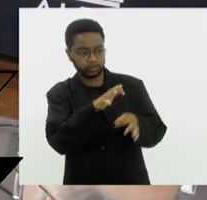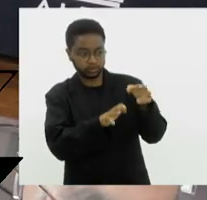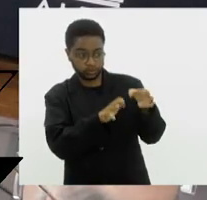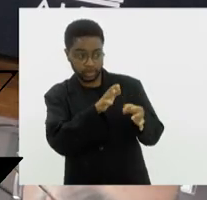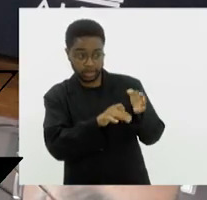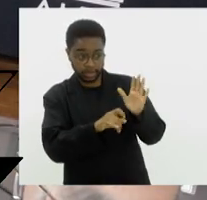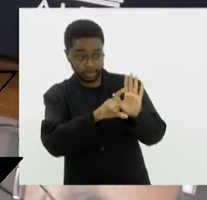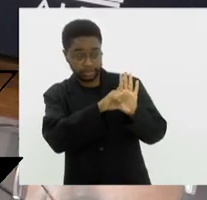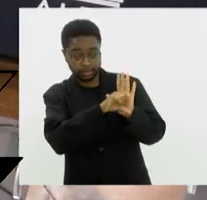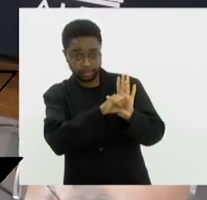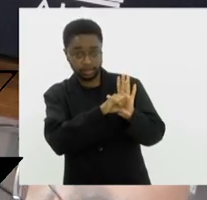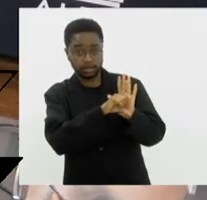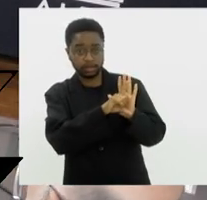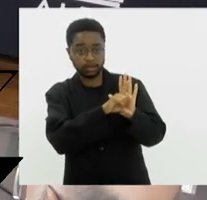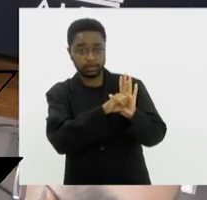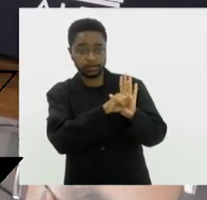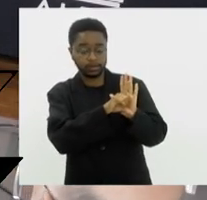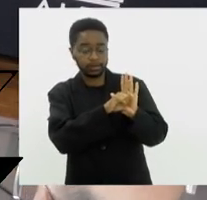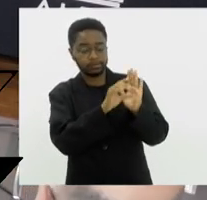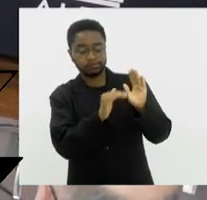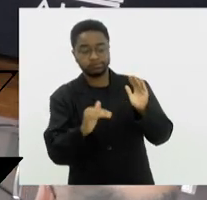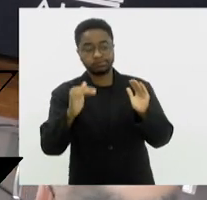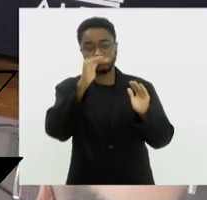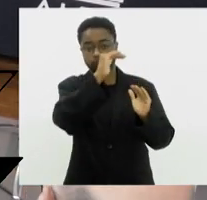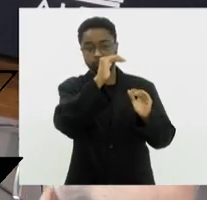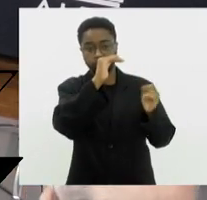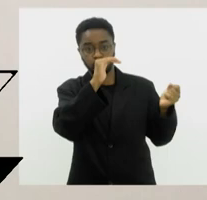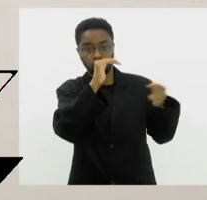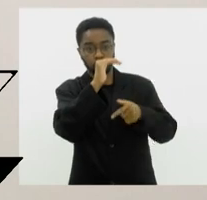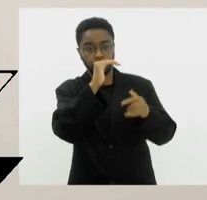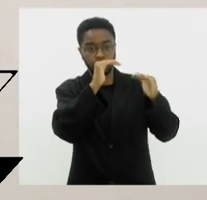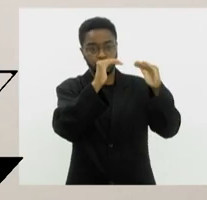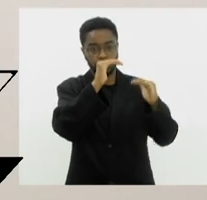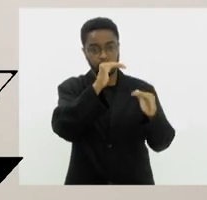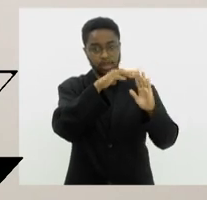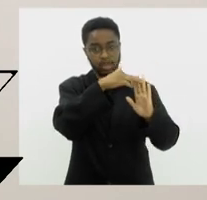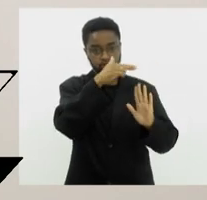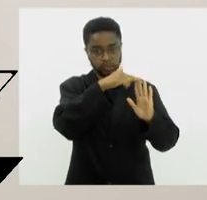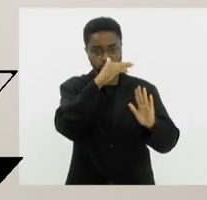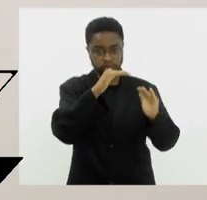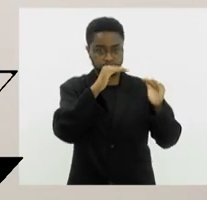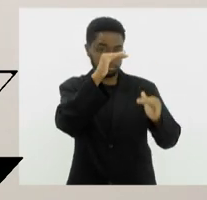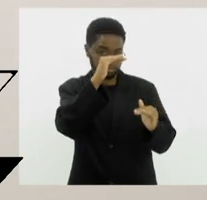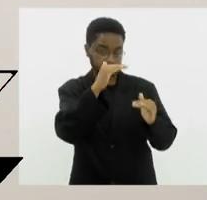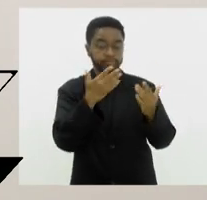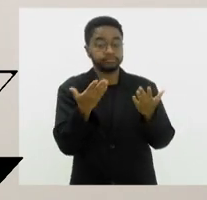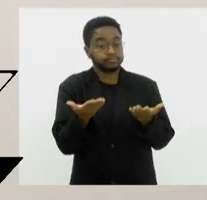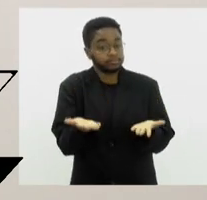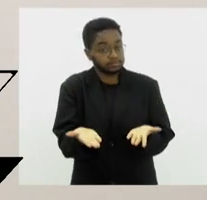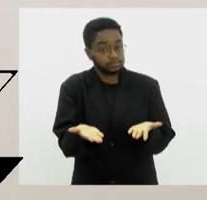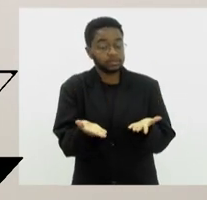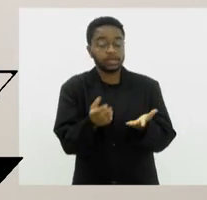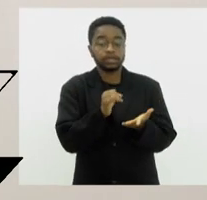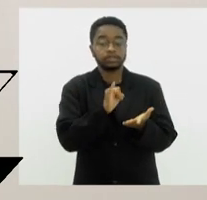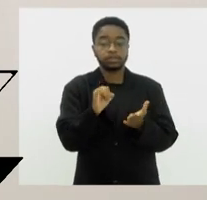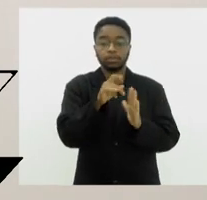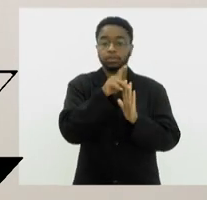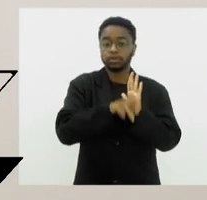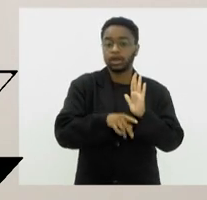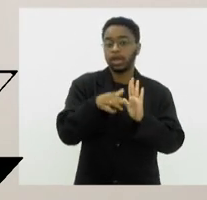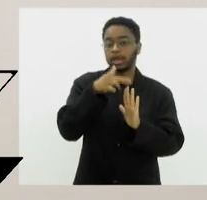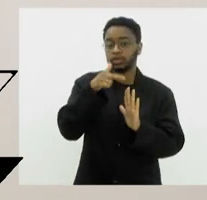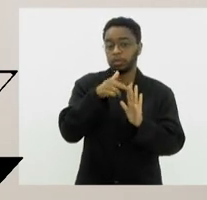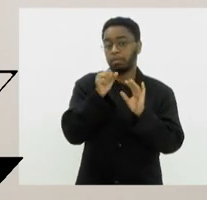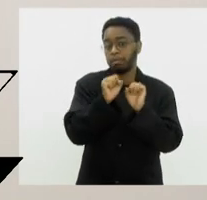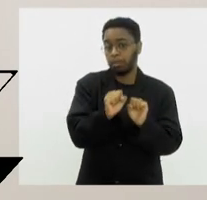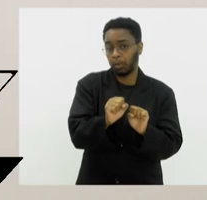é hierarquicamente superior ao projeto de resolução. Sim. Então, sim, aquilo que o projeto de resolução pode fazer, a lei